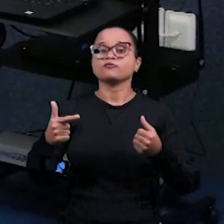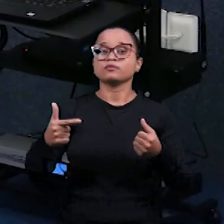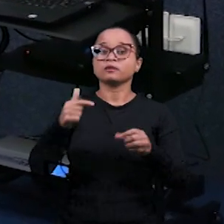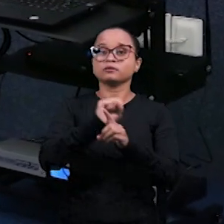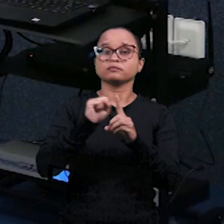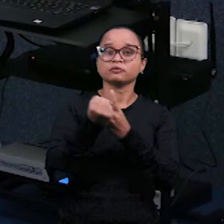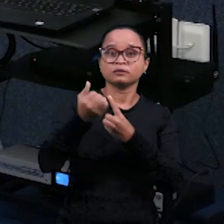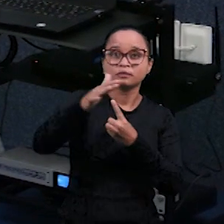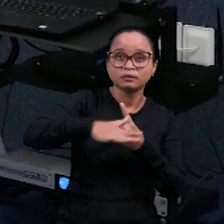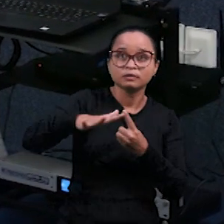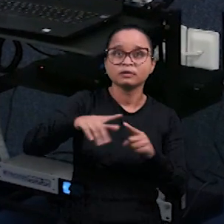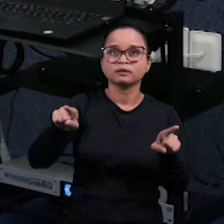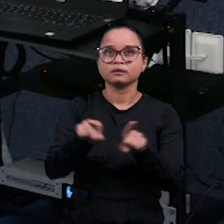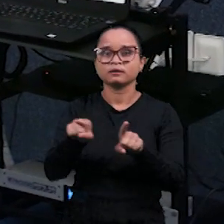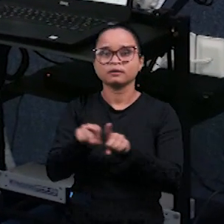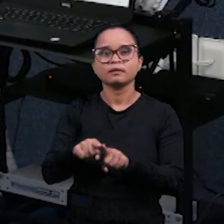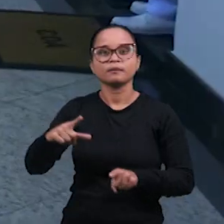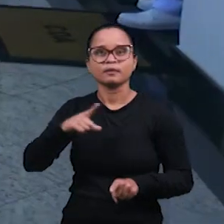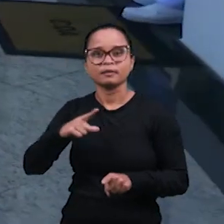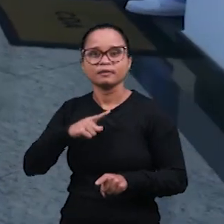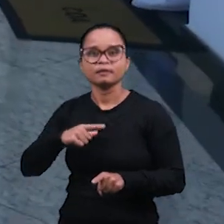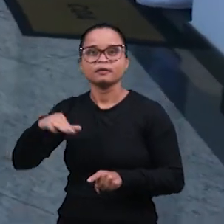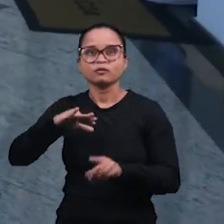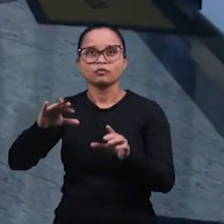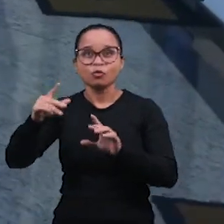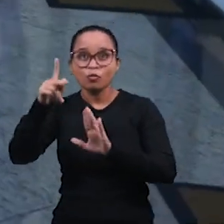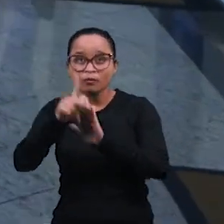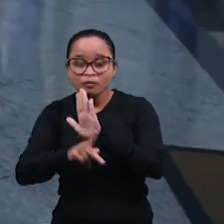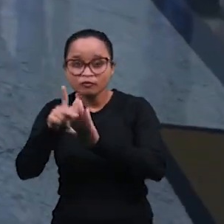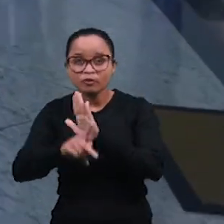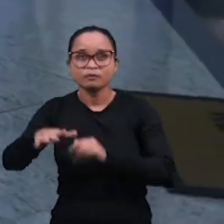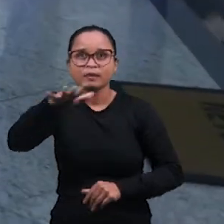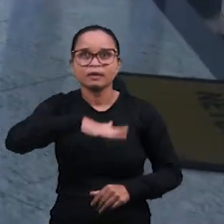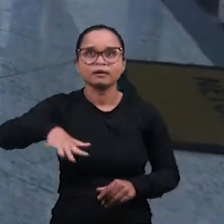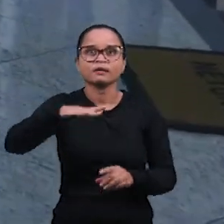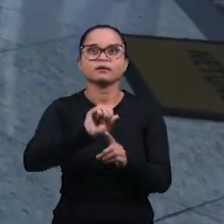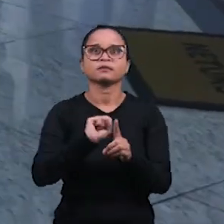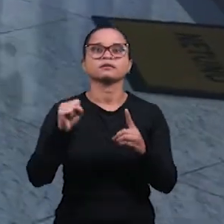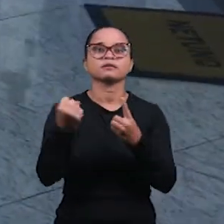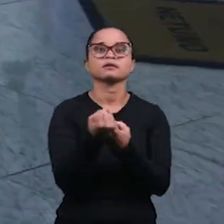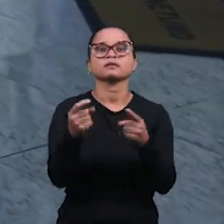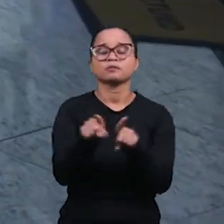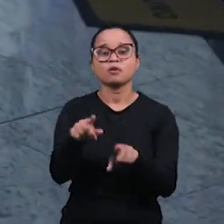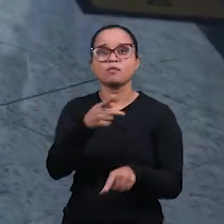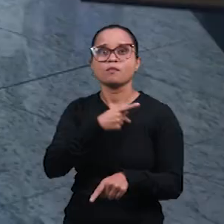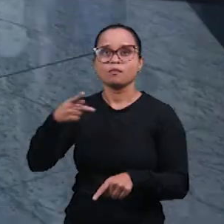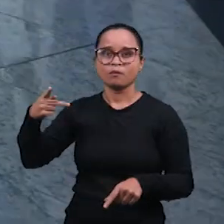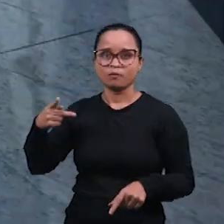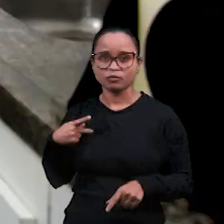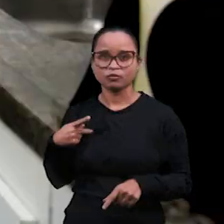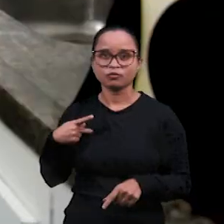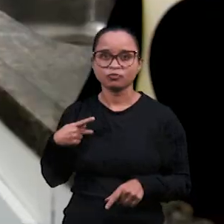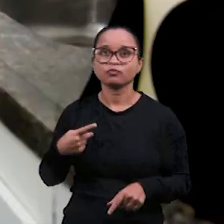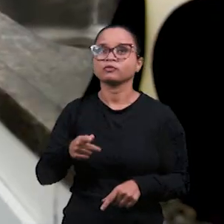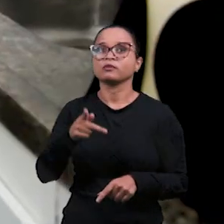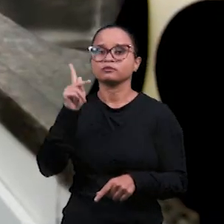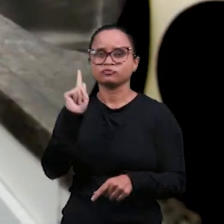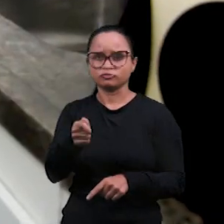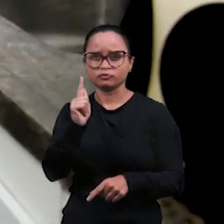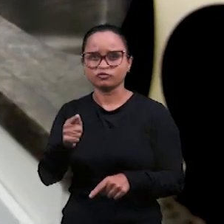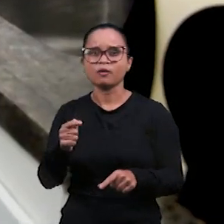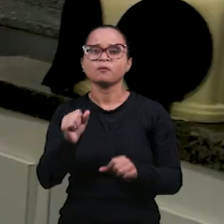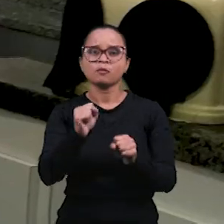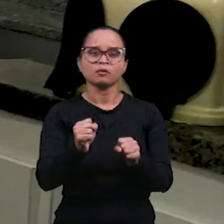seus projetos voltados para o âmbito social. Além disso, o pastor Gedeu Tigueiros pôde visitar as instalações da unidade